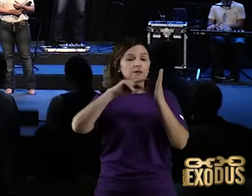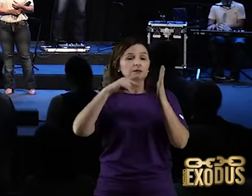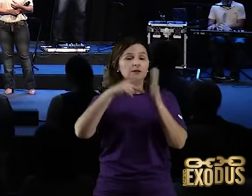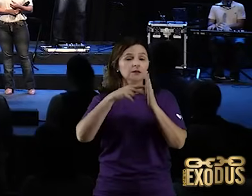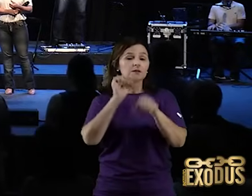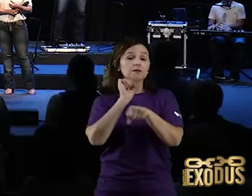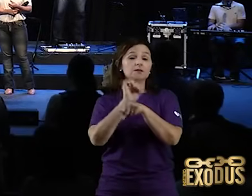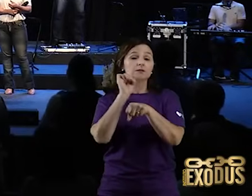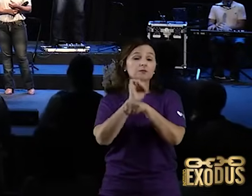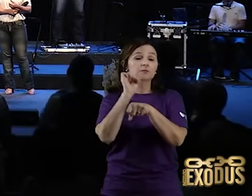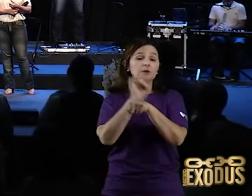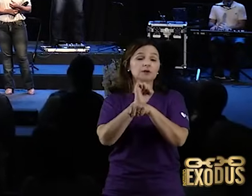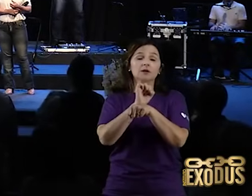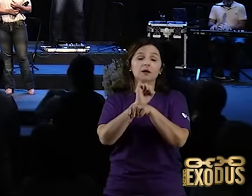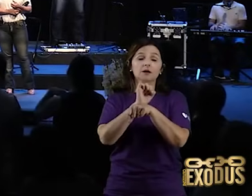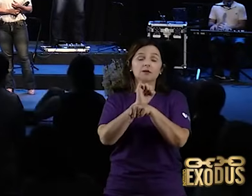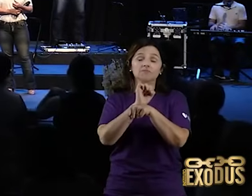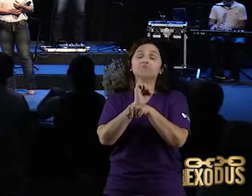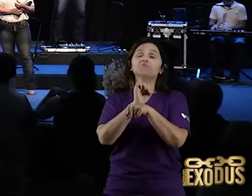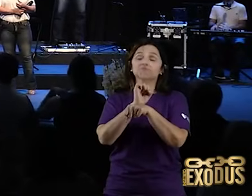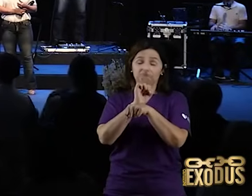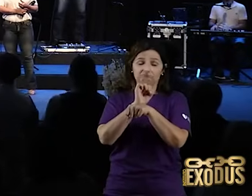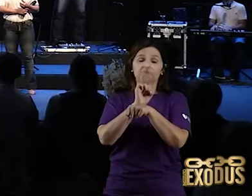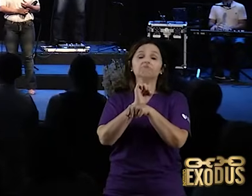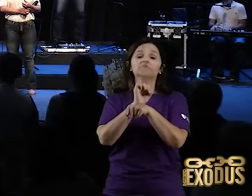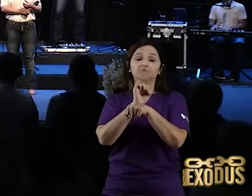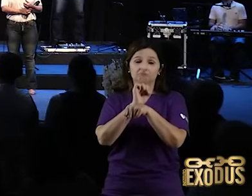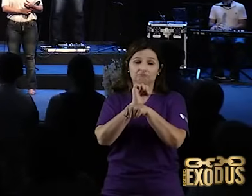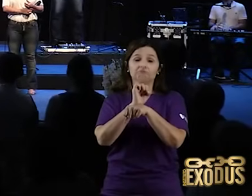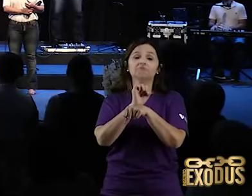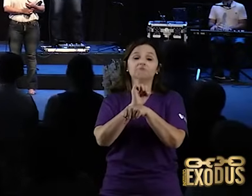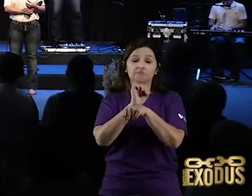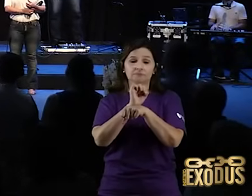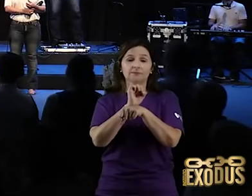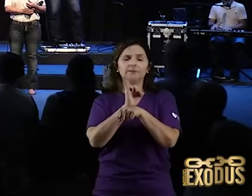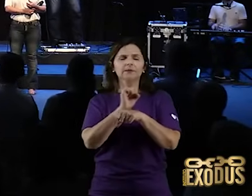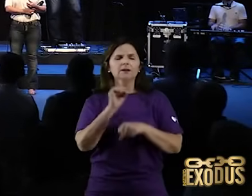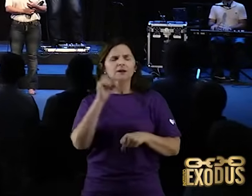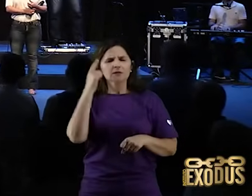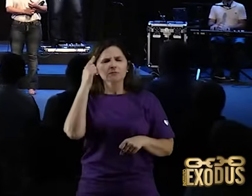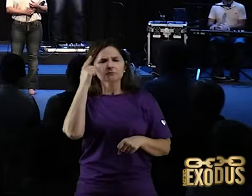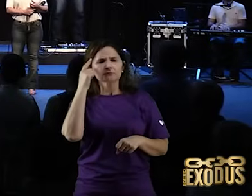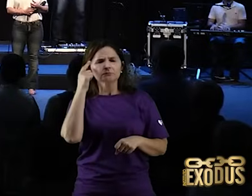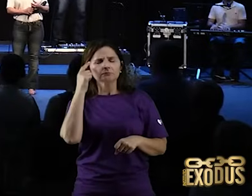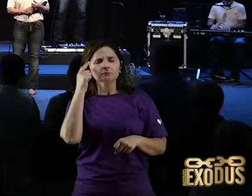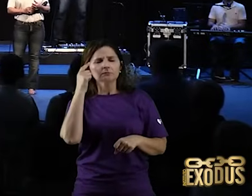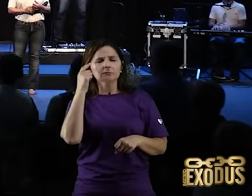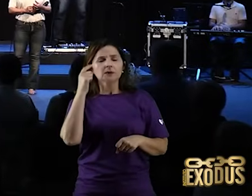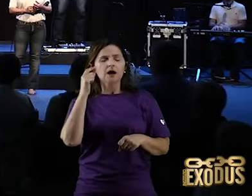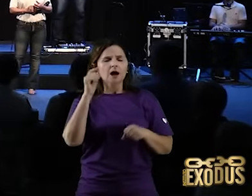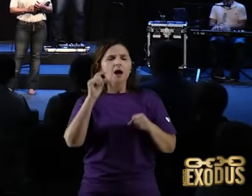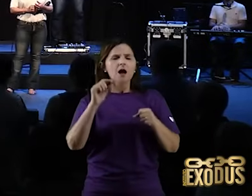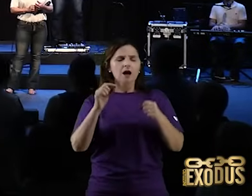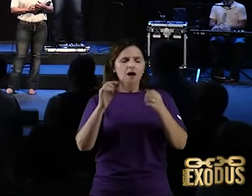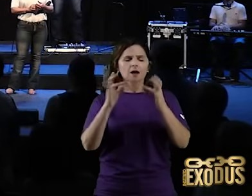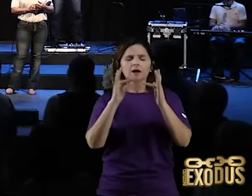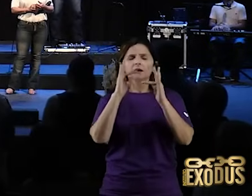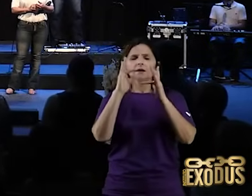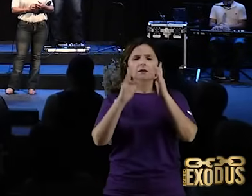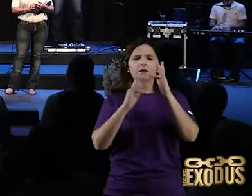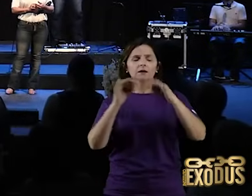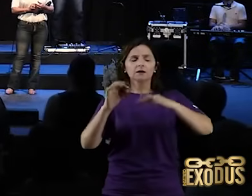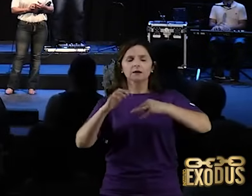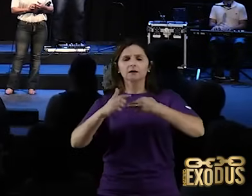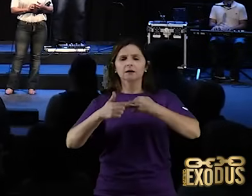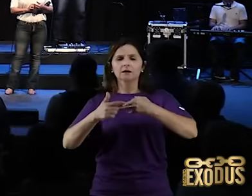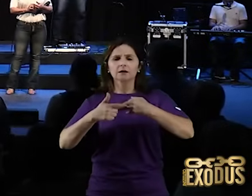aguardar de espera Sabe aquela aliança que a noiva recebe do noivo no dedo que que